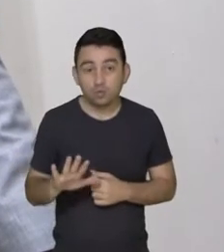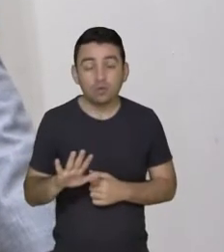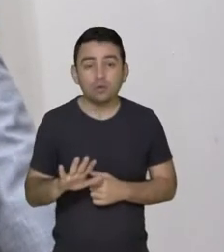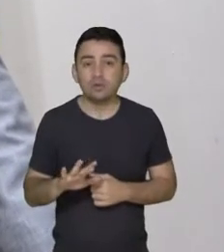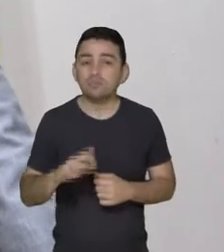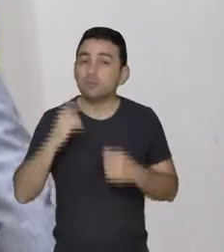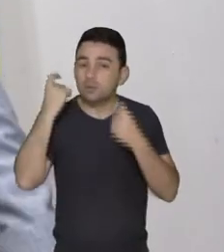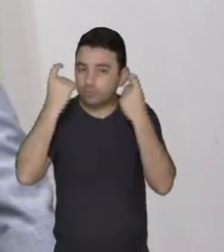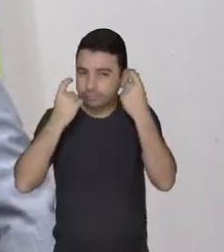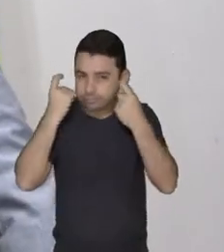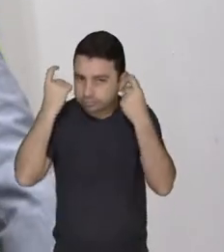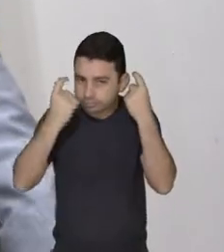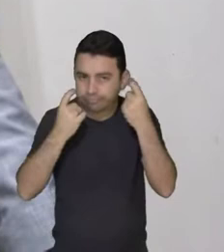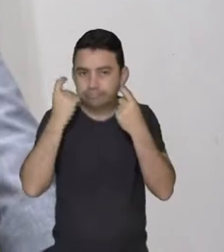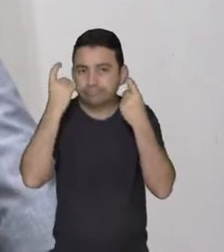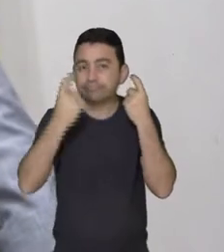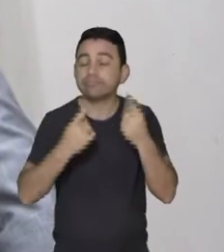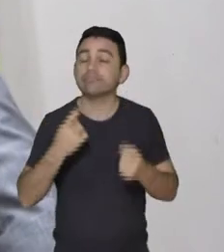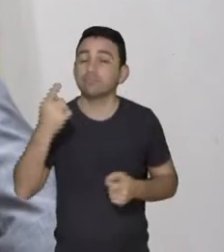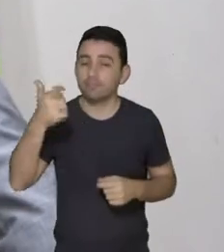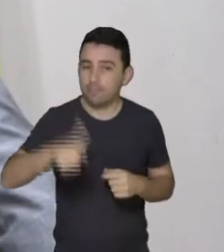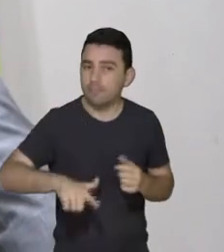muito preocupante